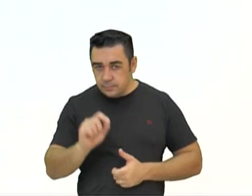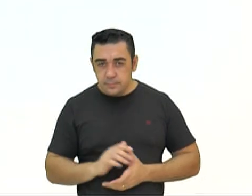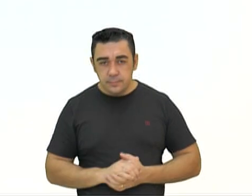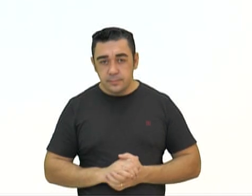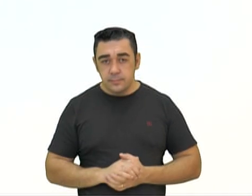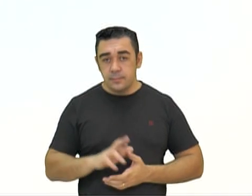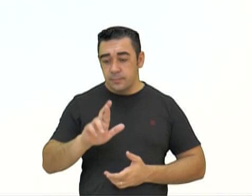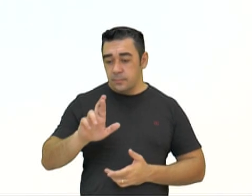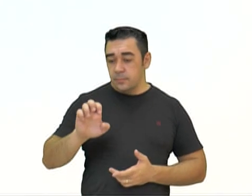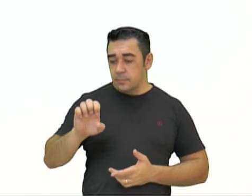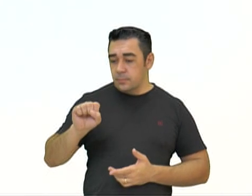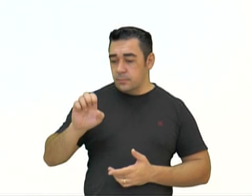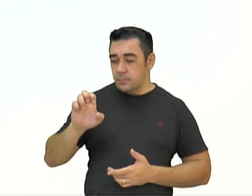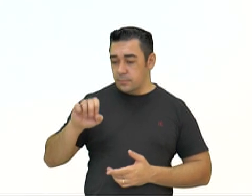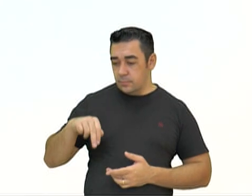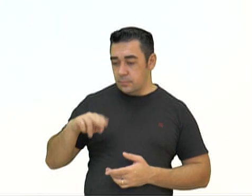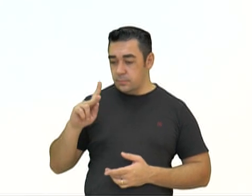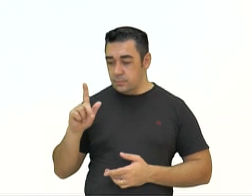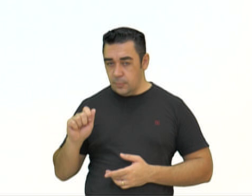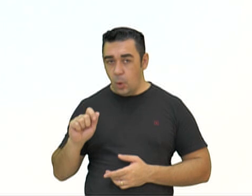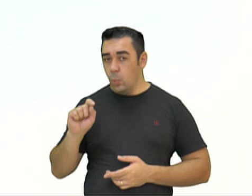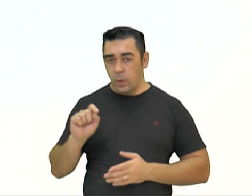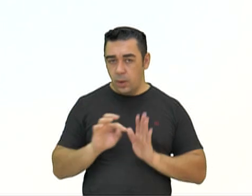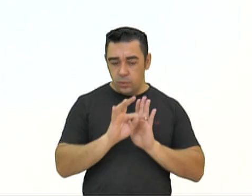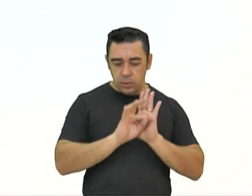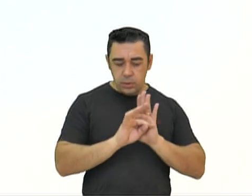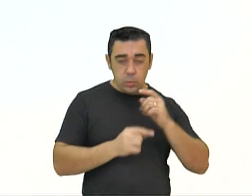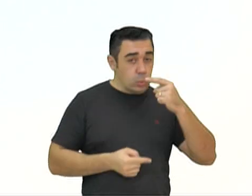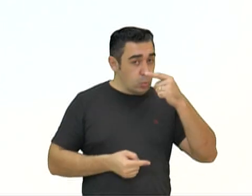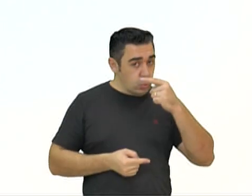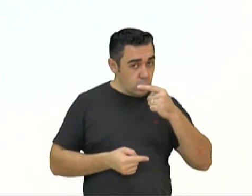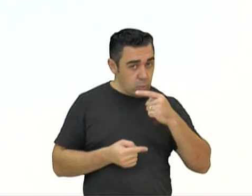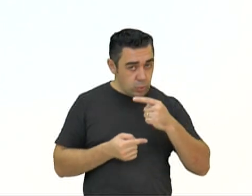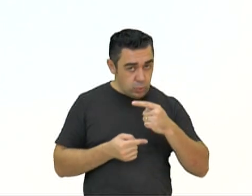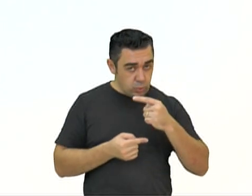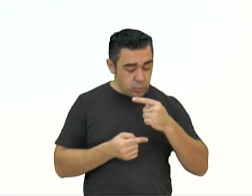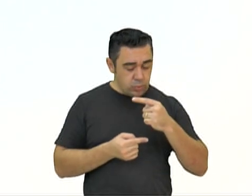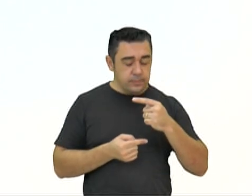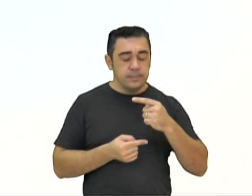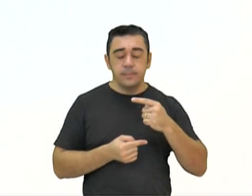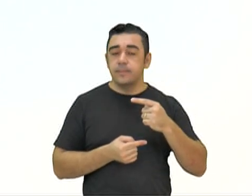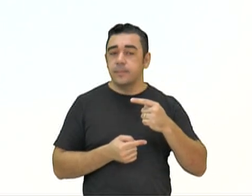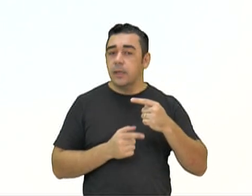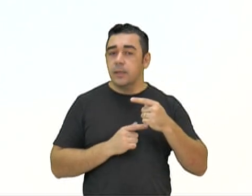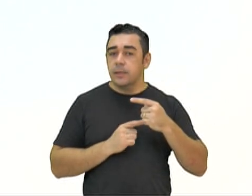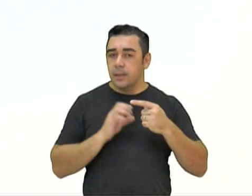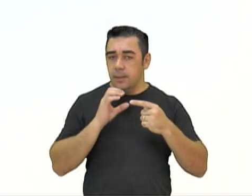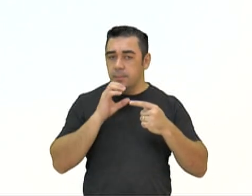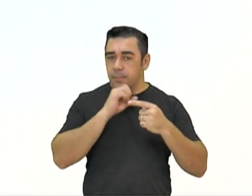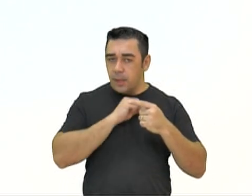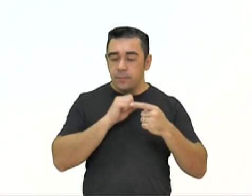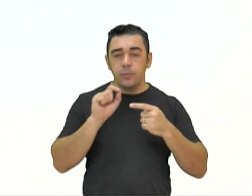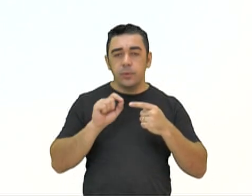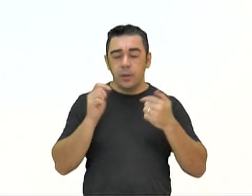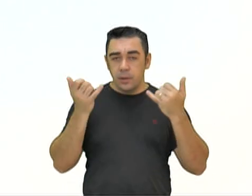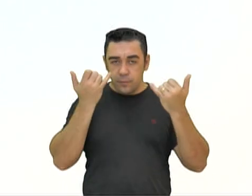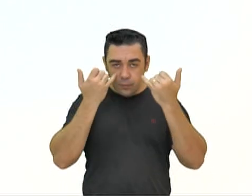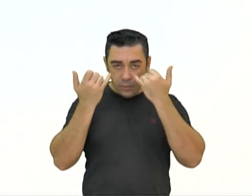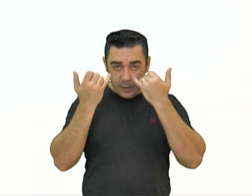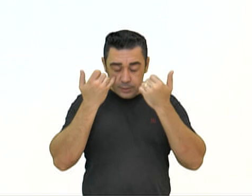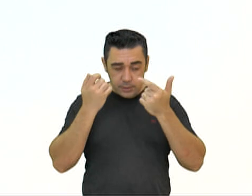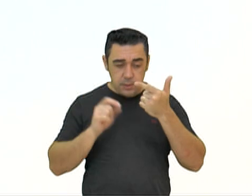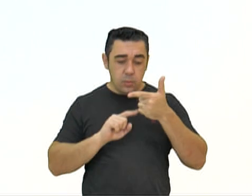A resenha é um texto curto, né? Um texto sucinto, que traz, de maneira breve, informações e críticas